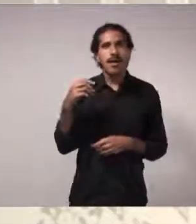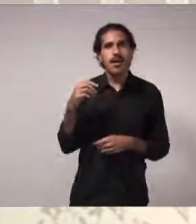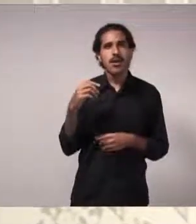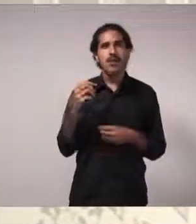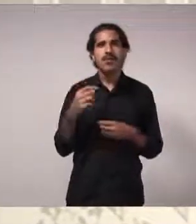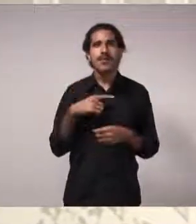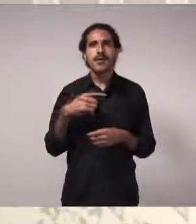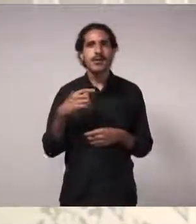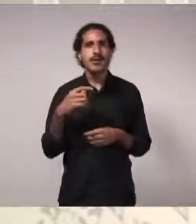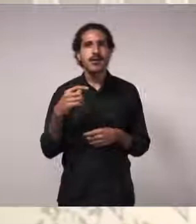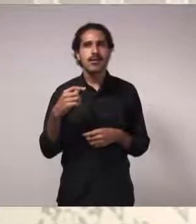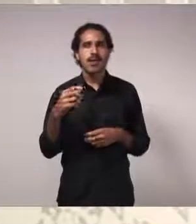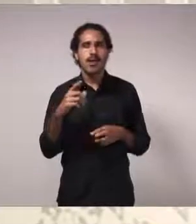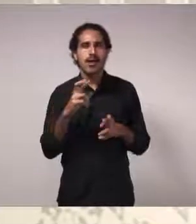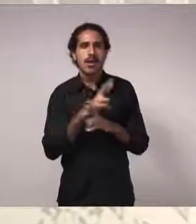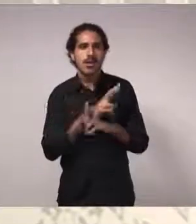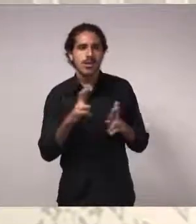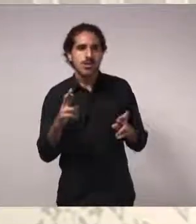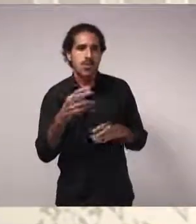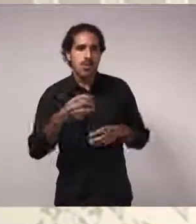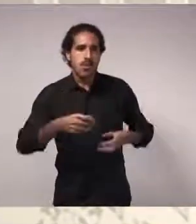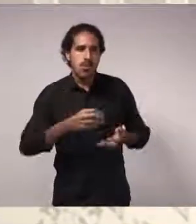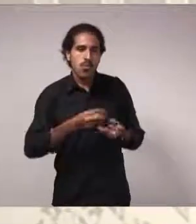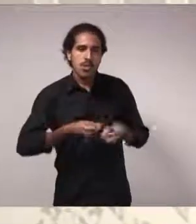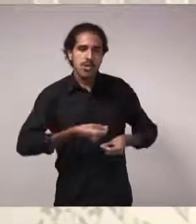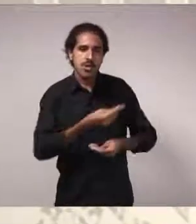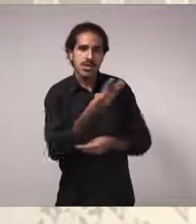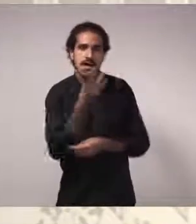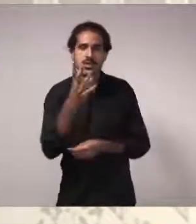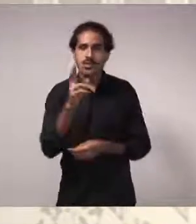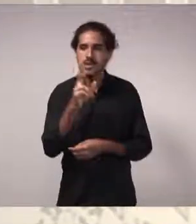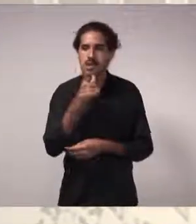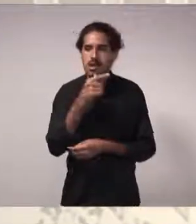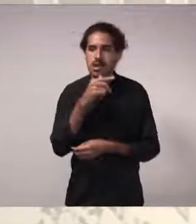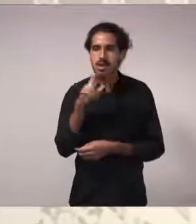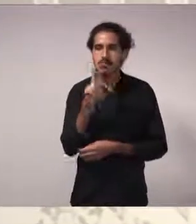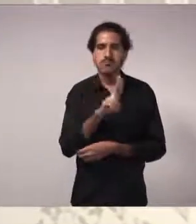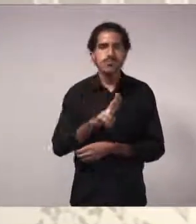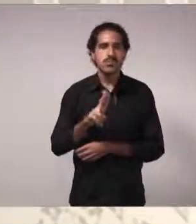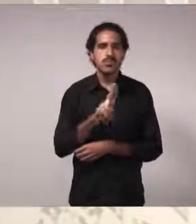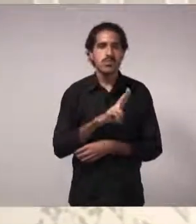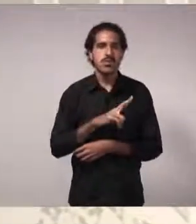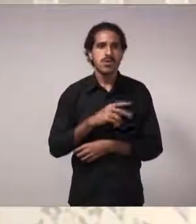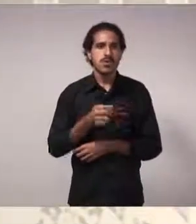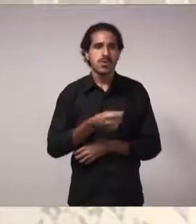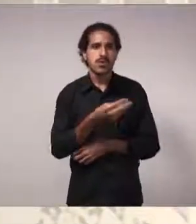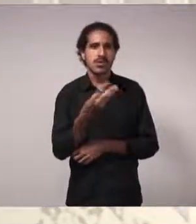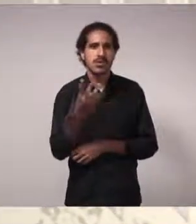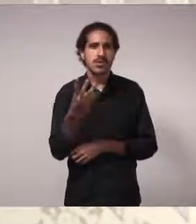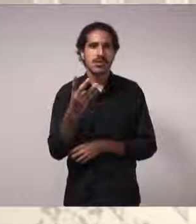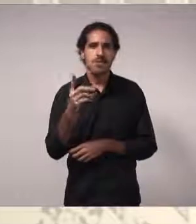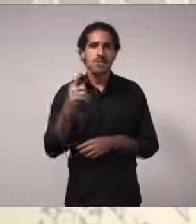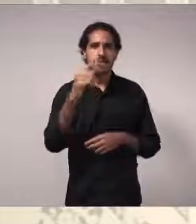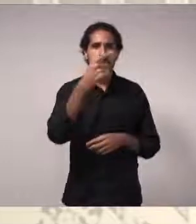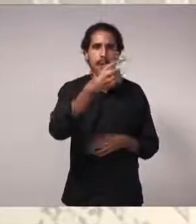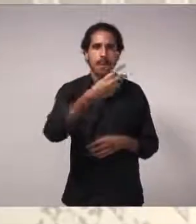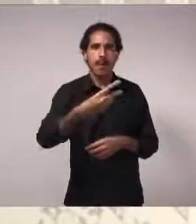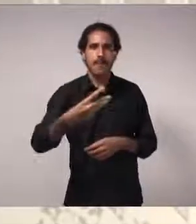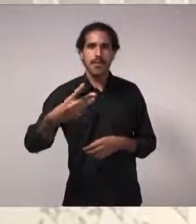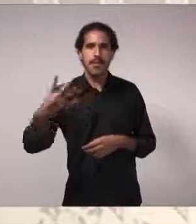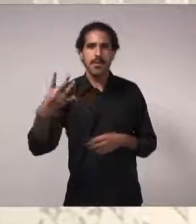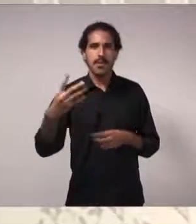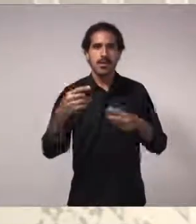ver com a quantidade de água consumida. A gente buscou reduzir a quantidade de água consumida. E em 3